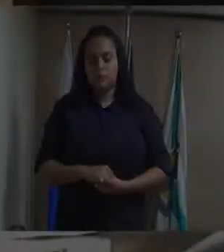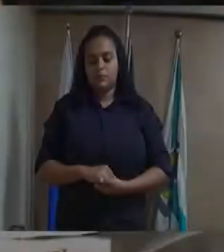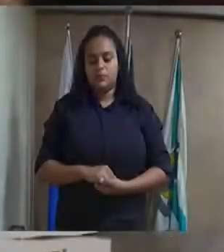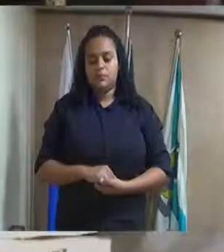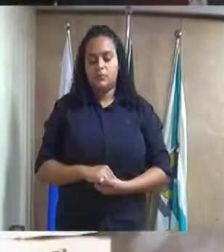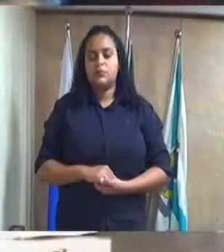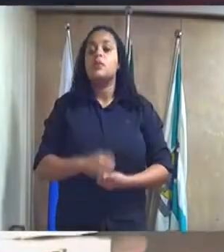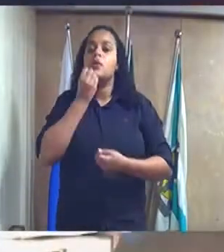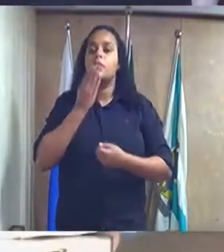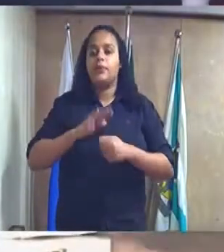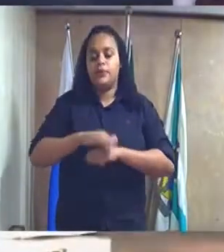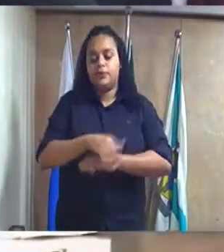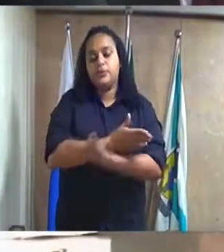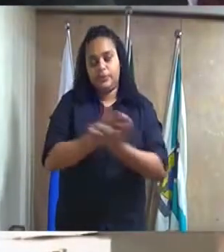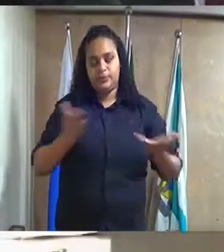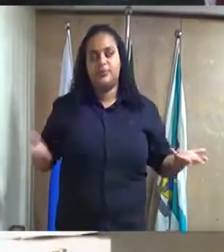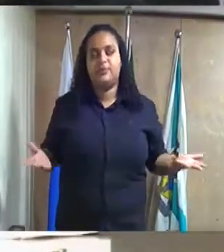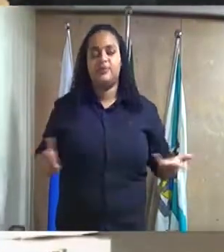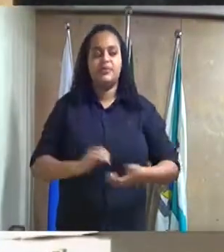Boa noite a todos.